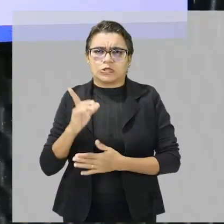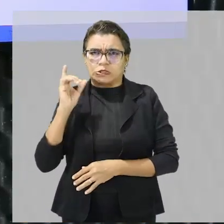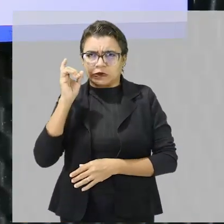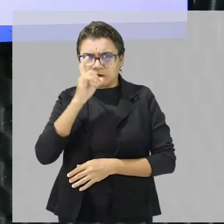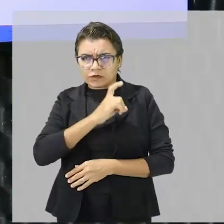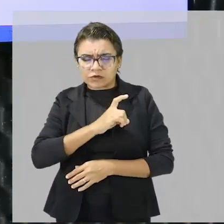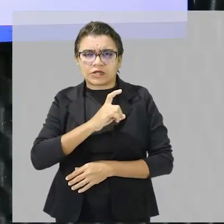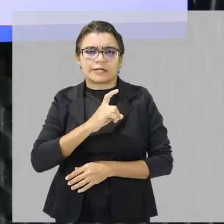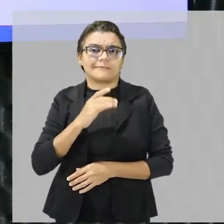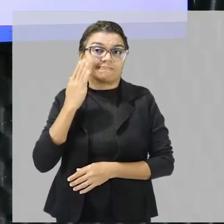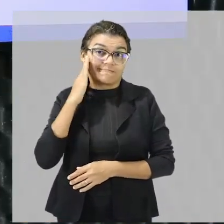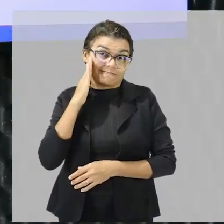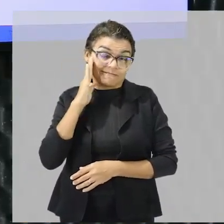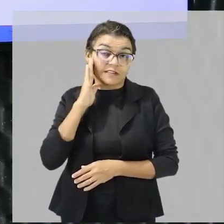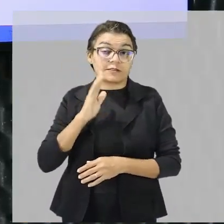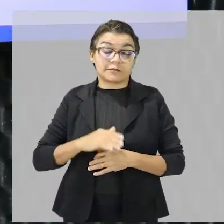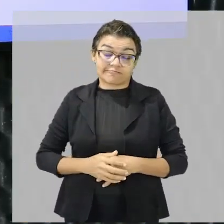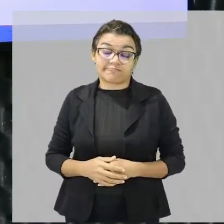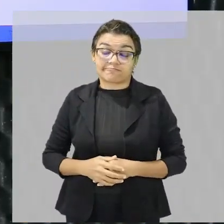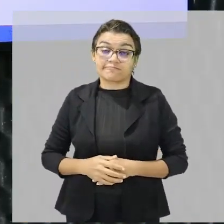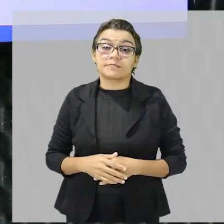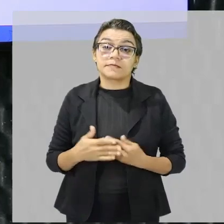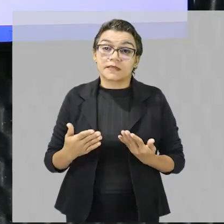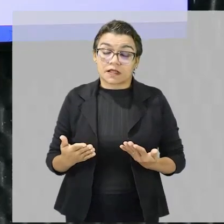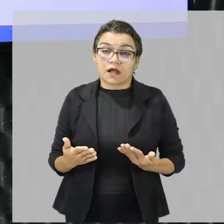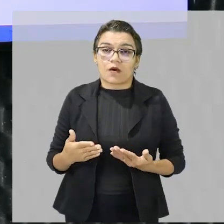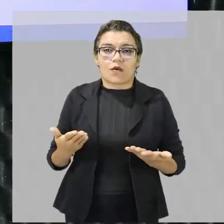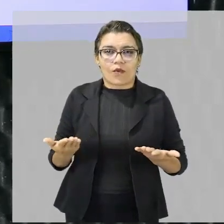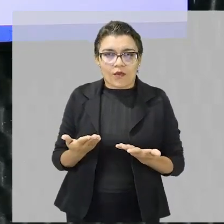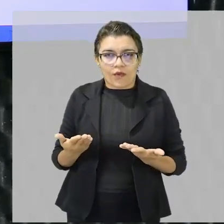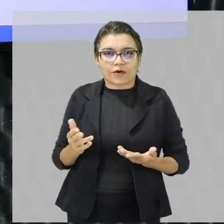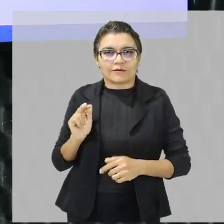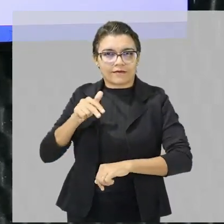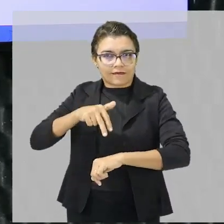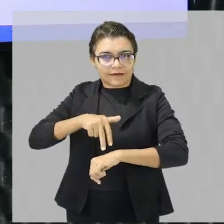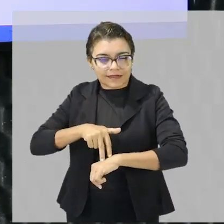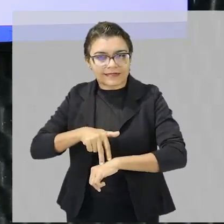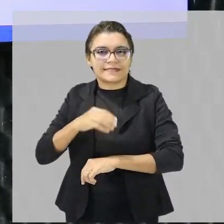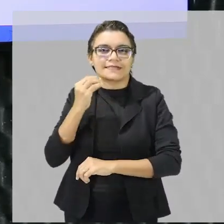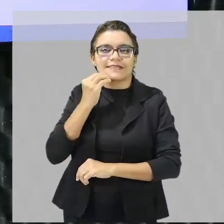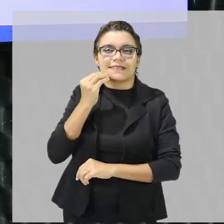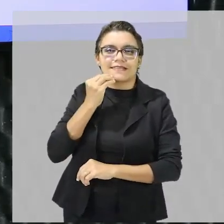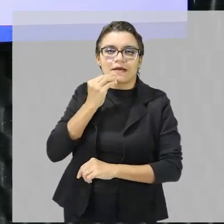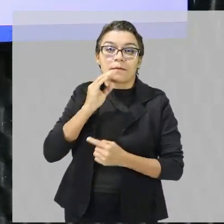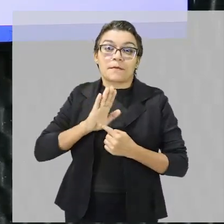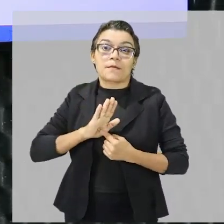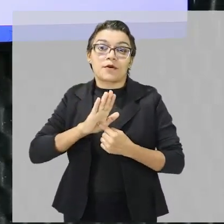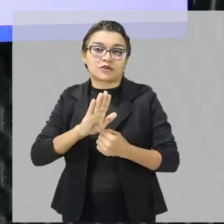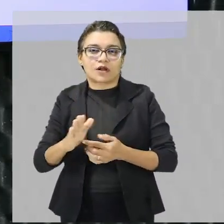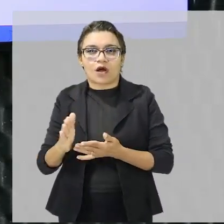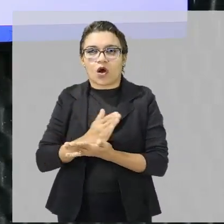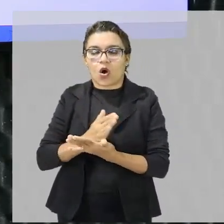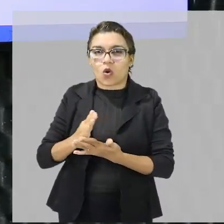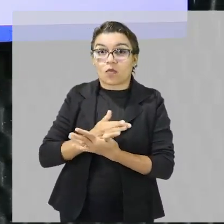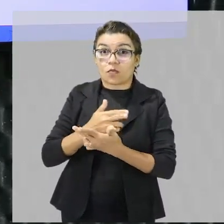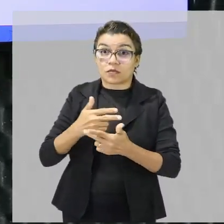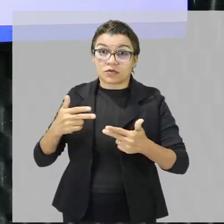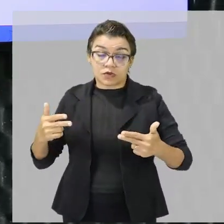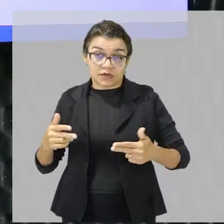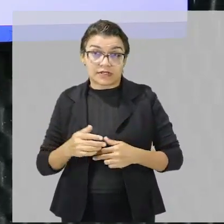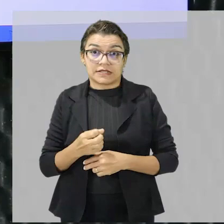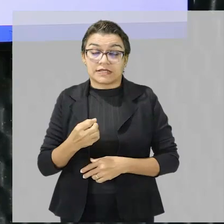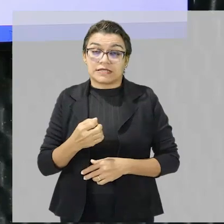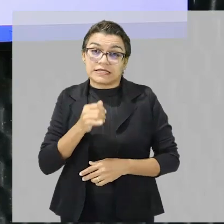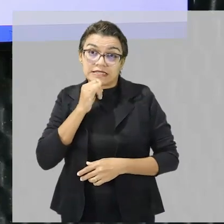de entendê-los, tá? E aí eu vou tentar, né, pelo menos, mostrar algumas coisas aqui neles. Claro, o seu